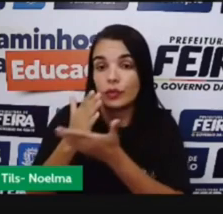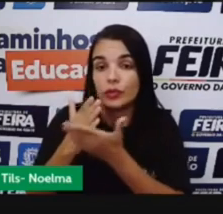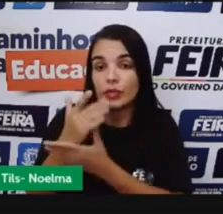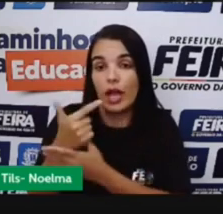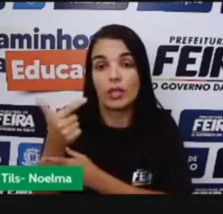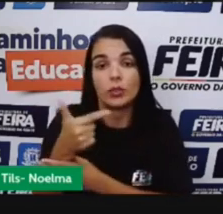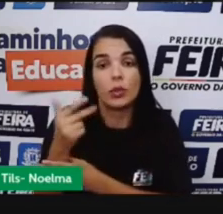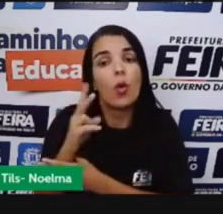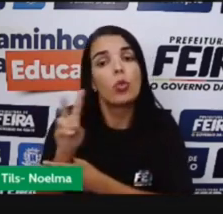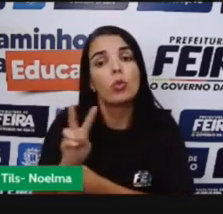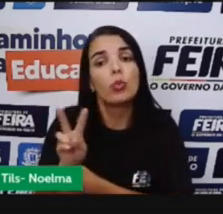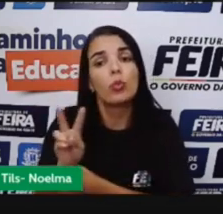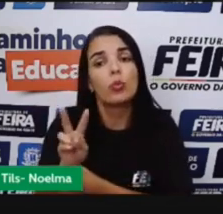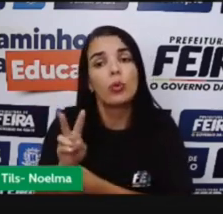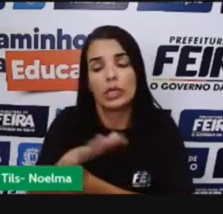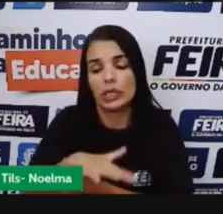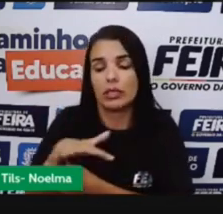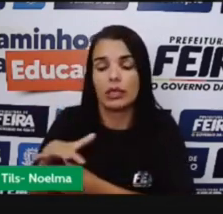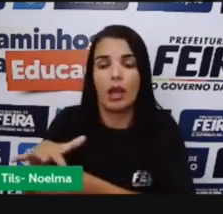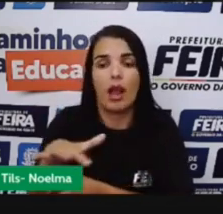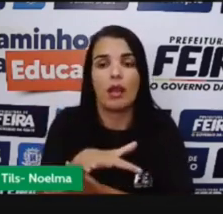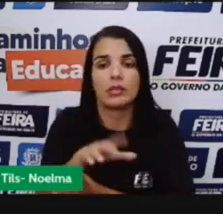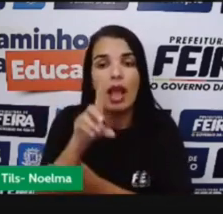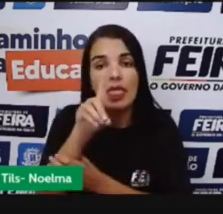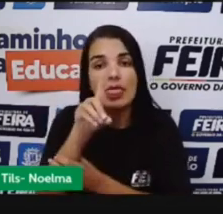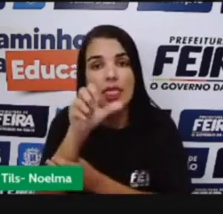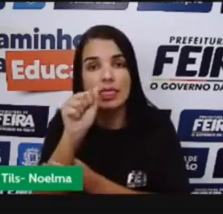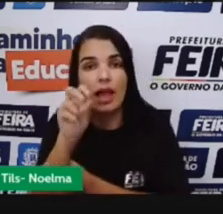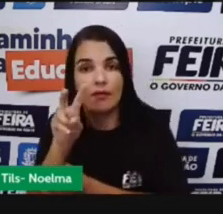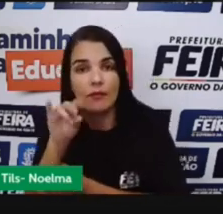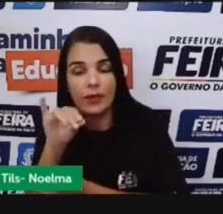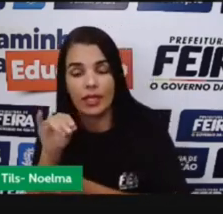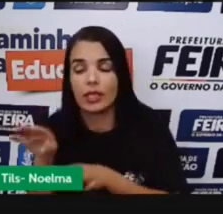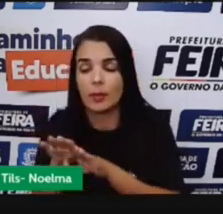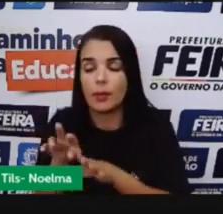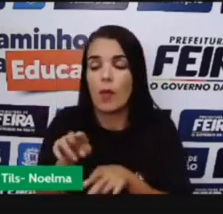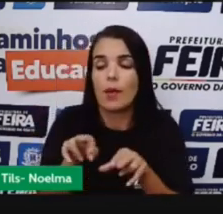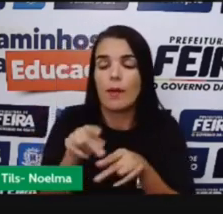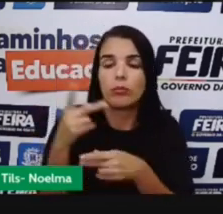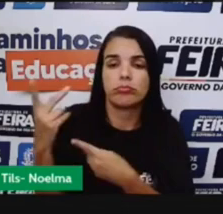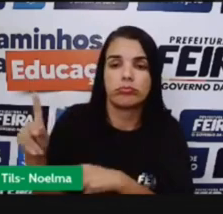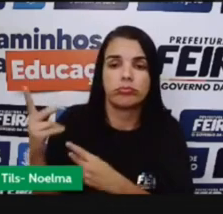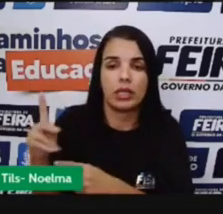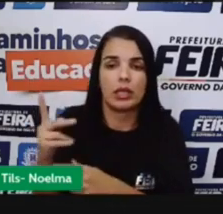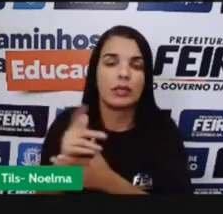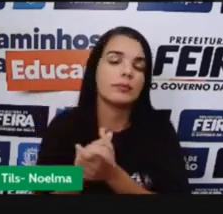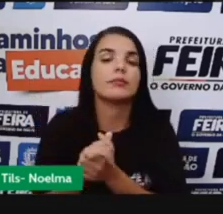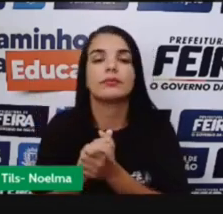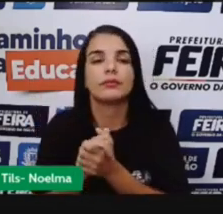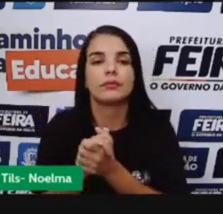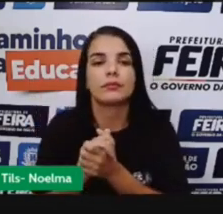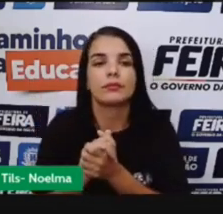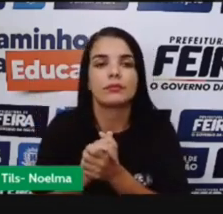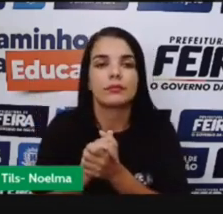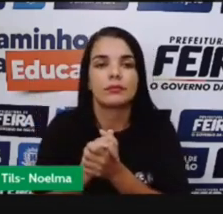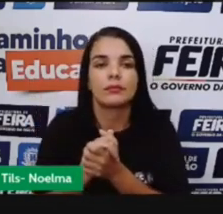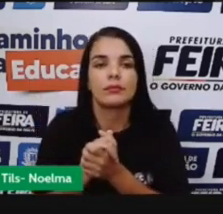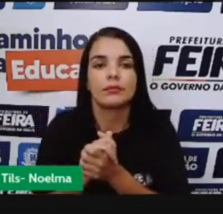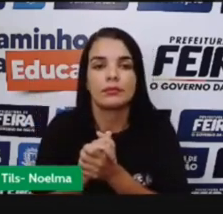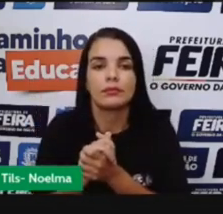duas crianças, né? Que seria para Davi e o irmãozinho dele. Então nós vamos pegar